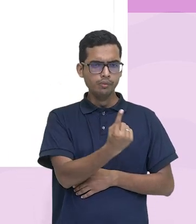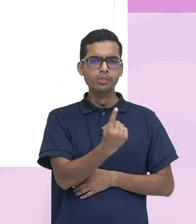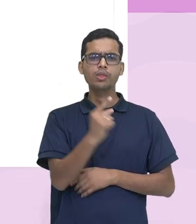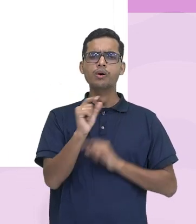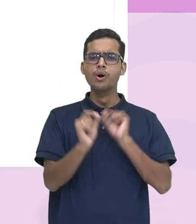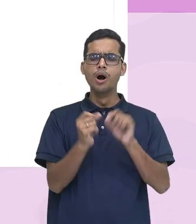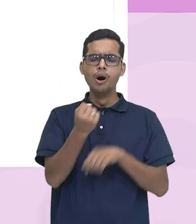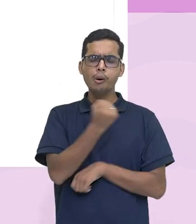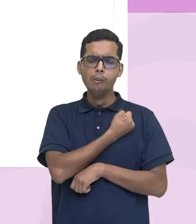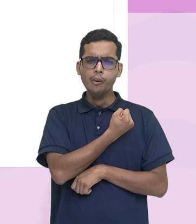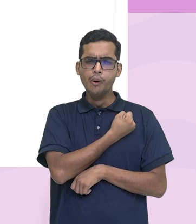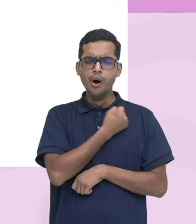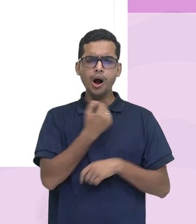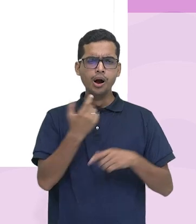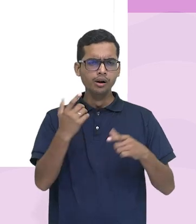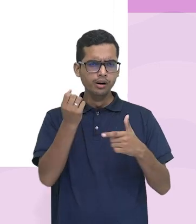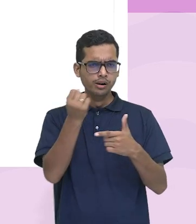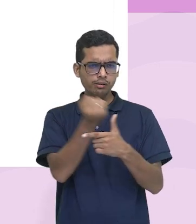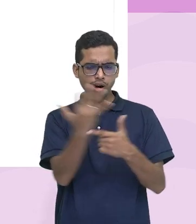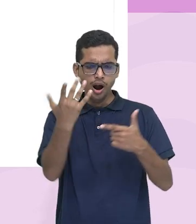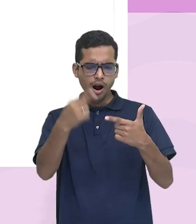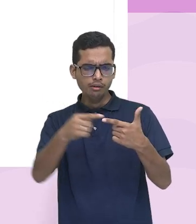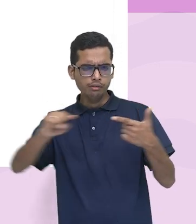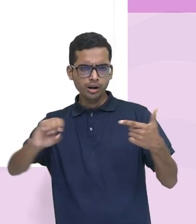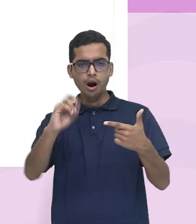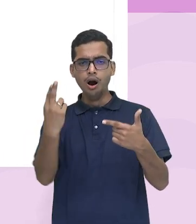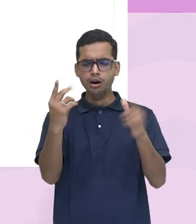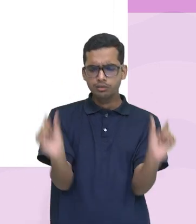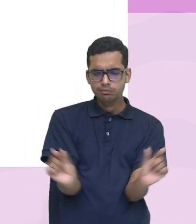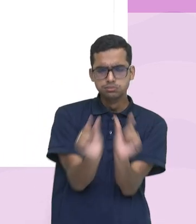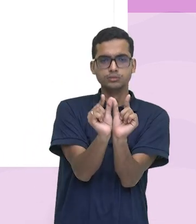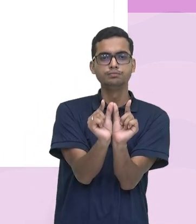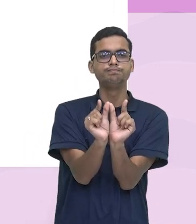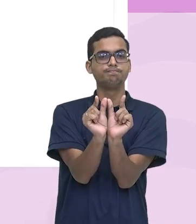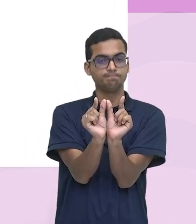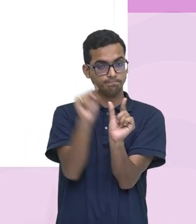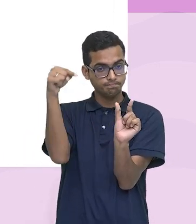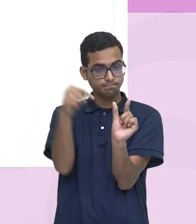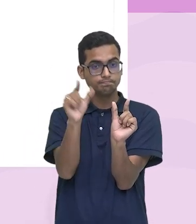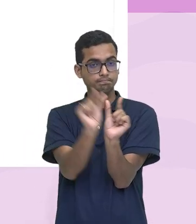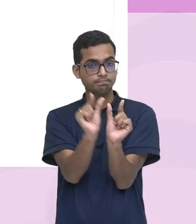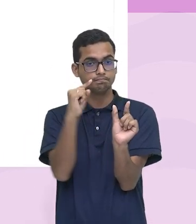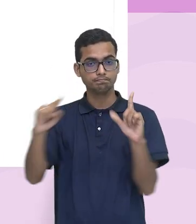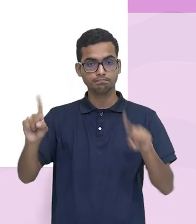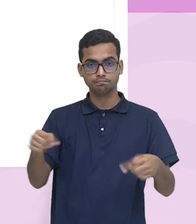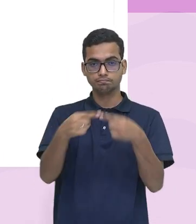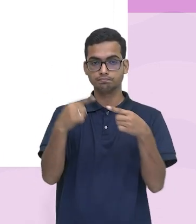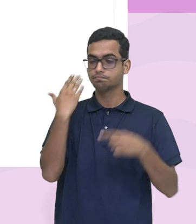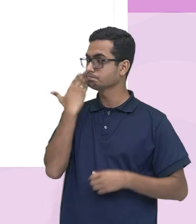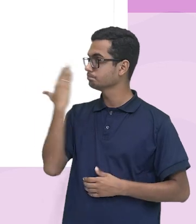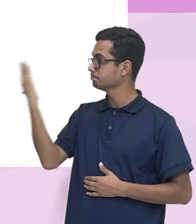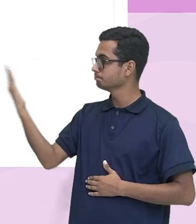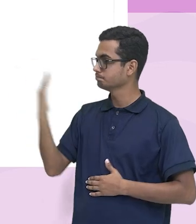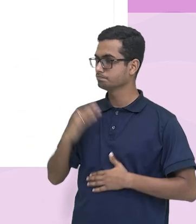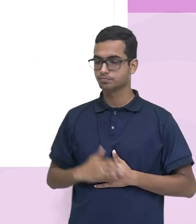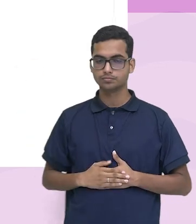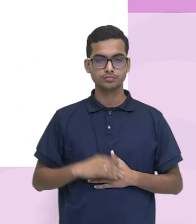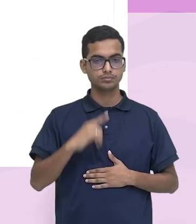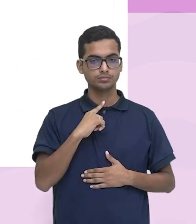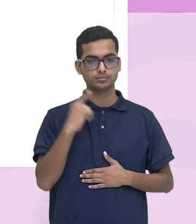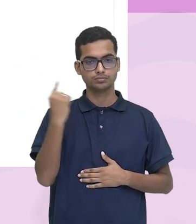6.721 é primo ou composto. Ele é composto, vejam só que ele tem os seguintes divisores: